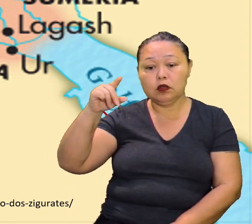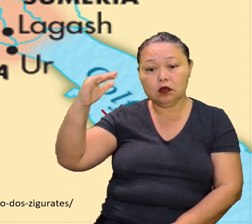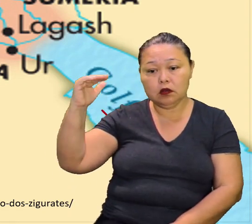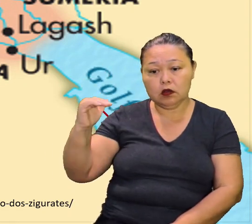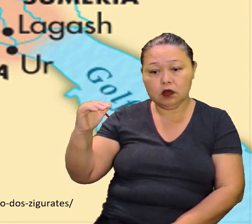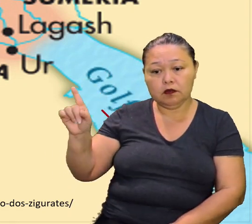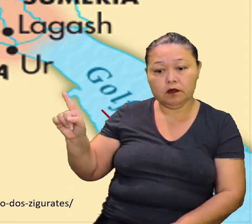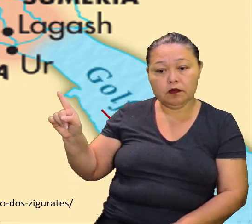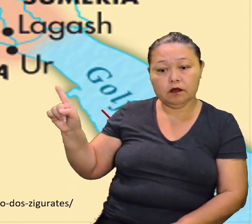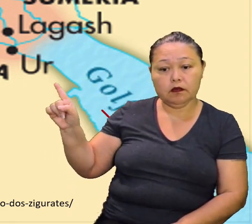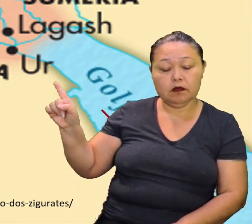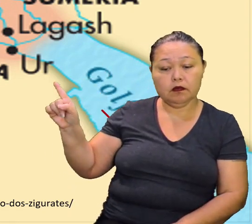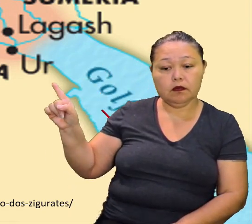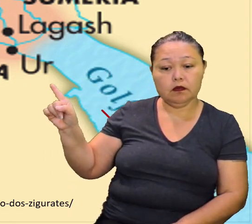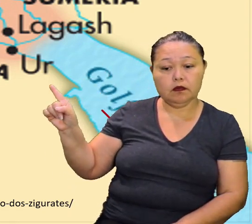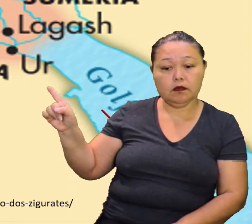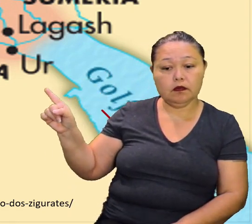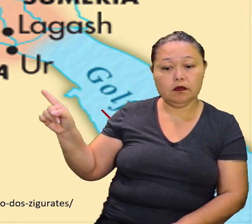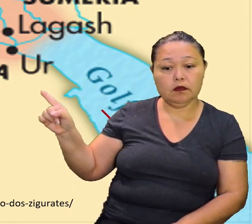Aluno,